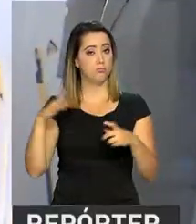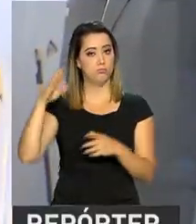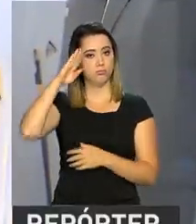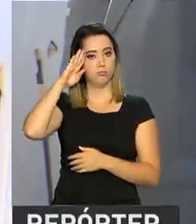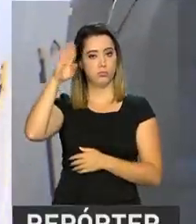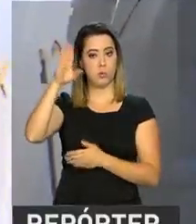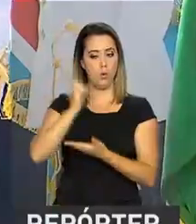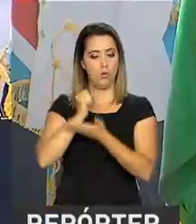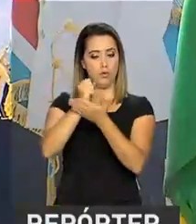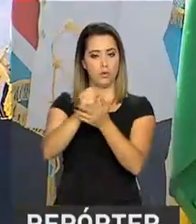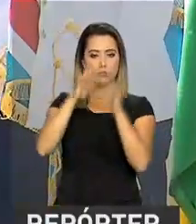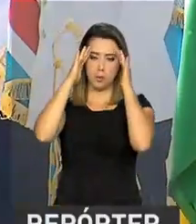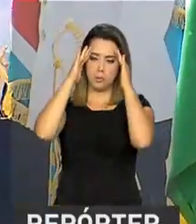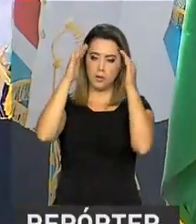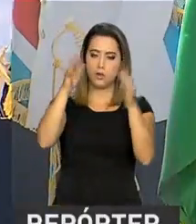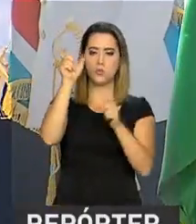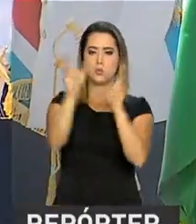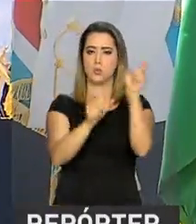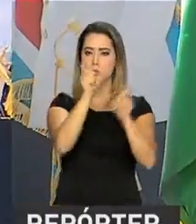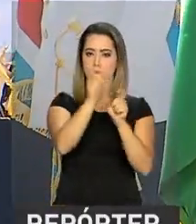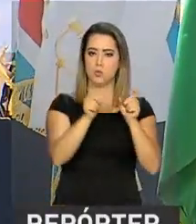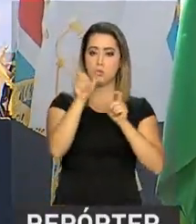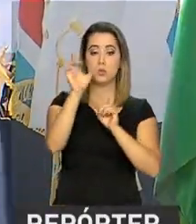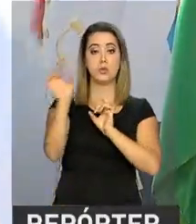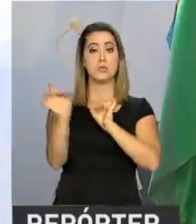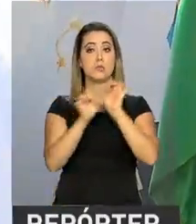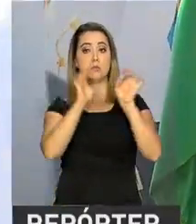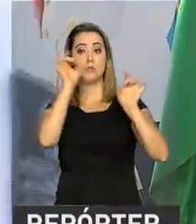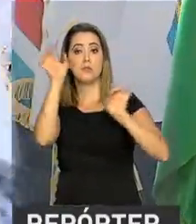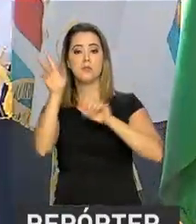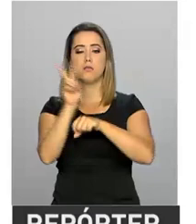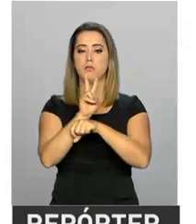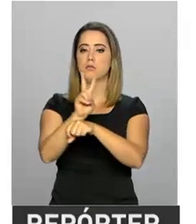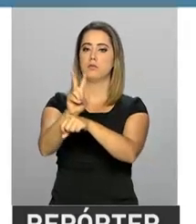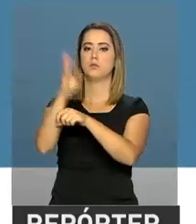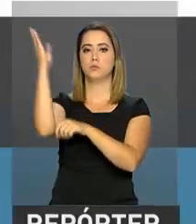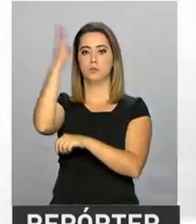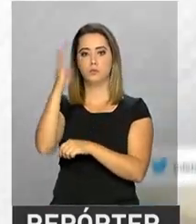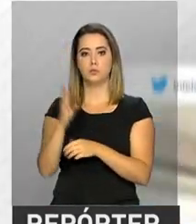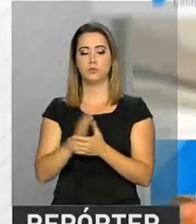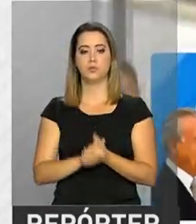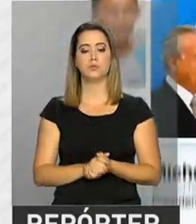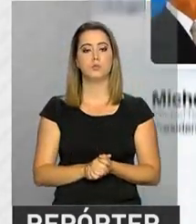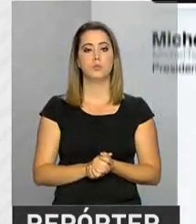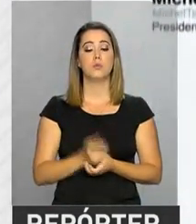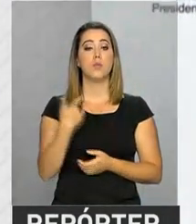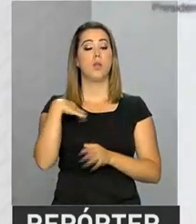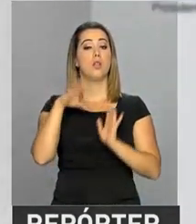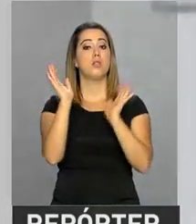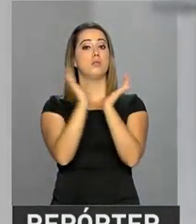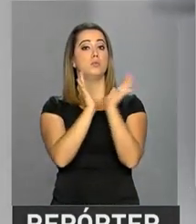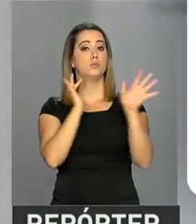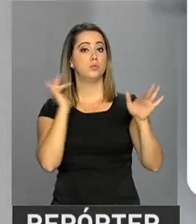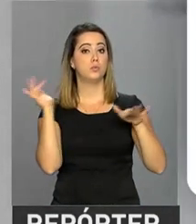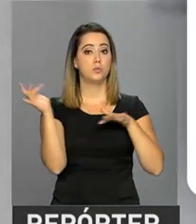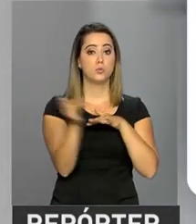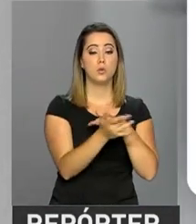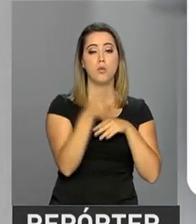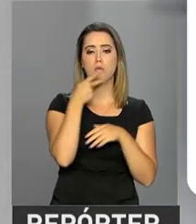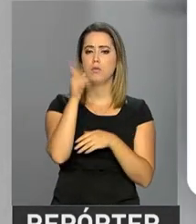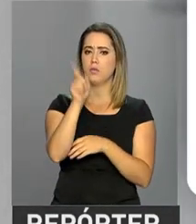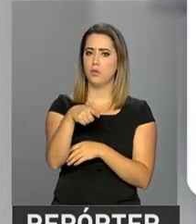civis e militares que se destacaram em ações de defesa do país nas redes sociais michel temer ressaltou que os aviadores